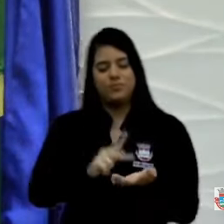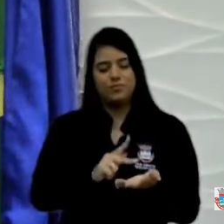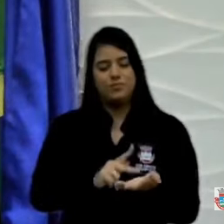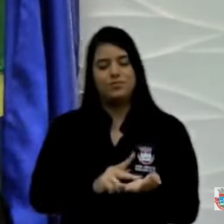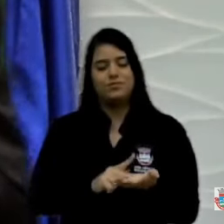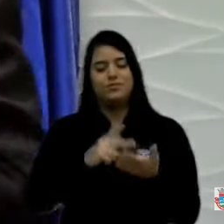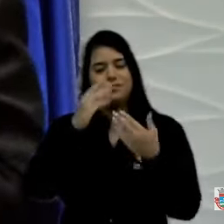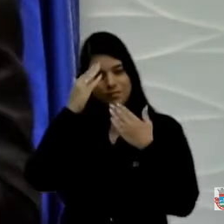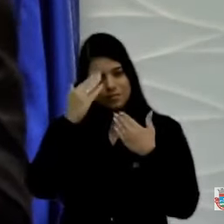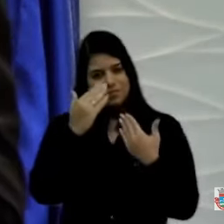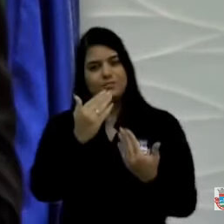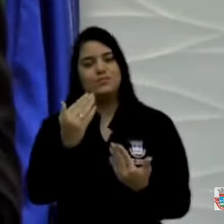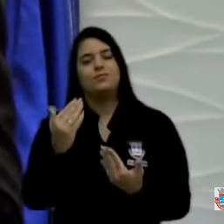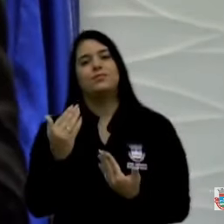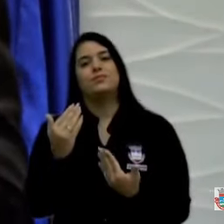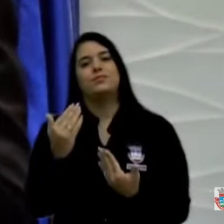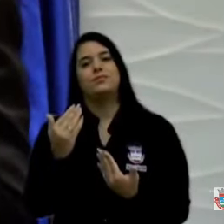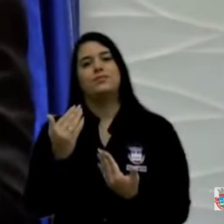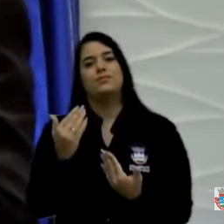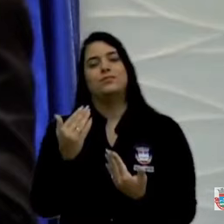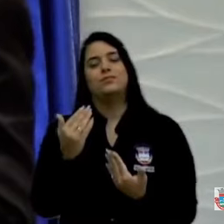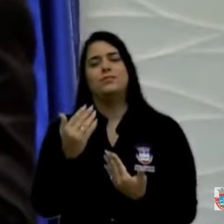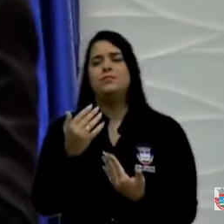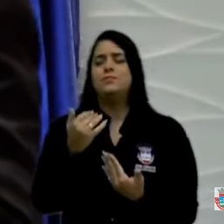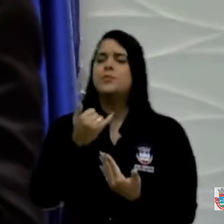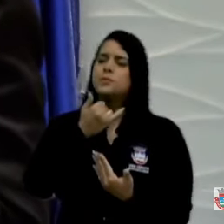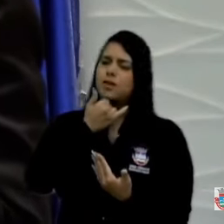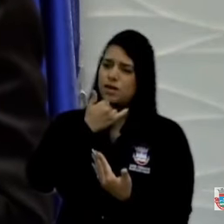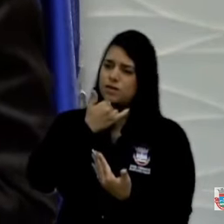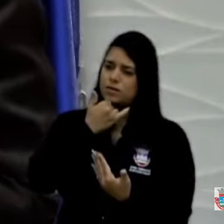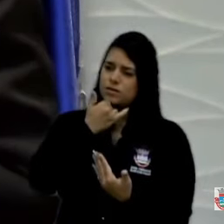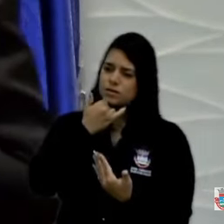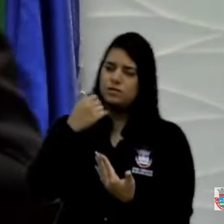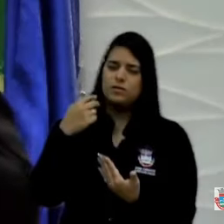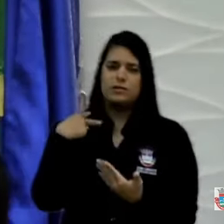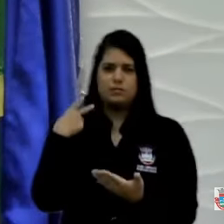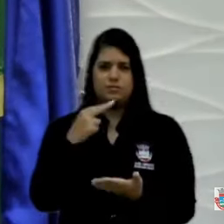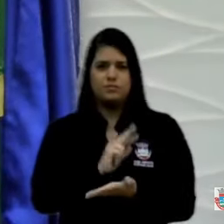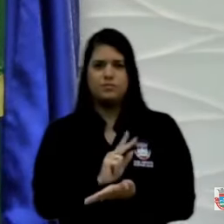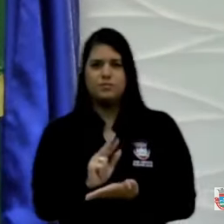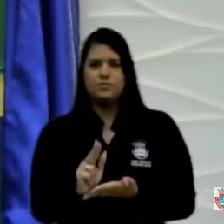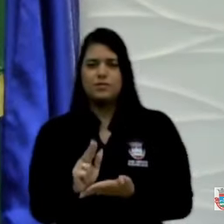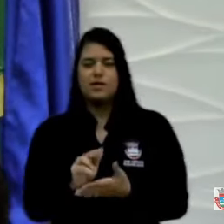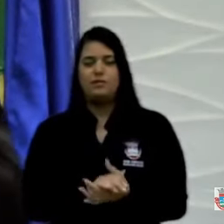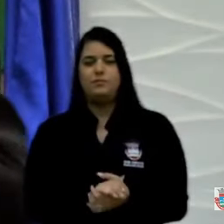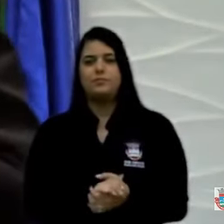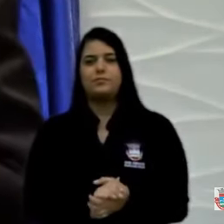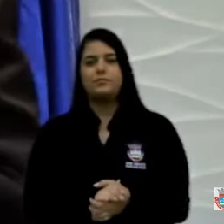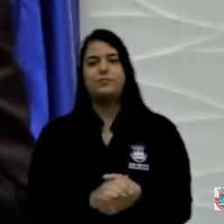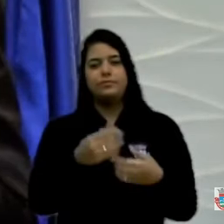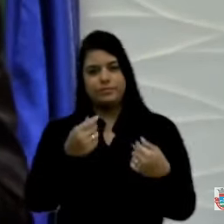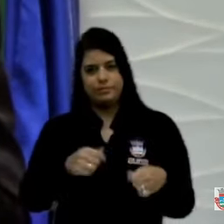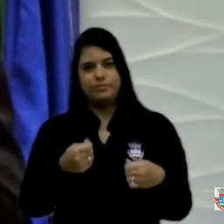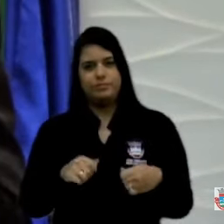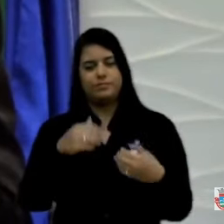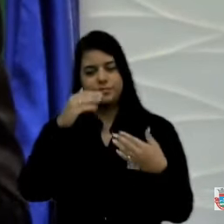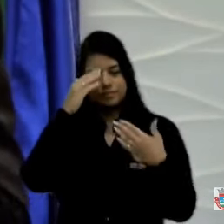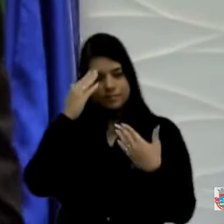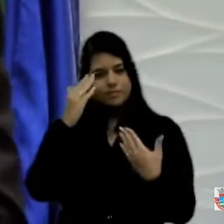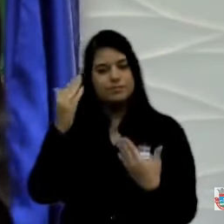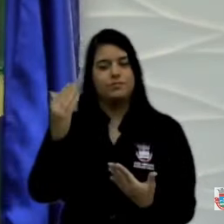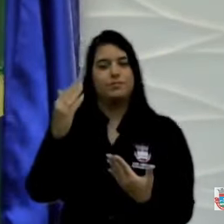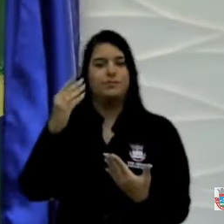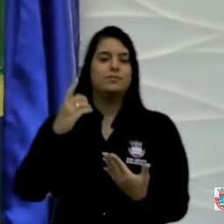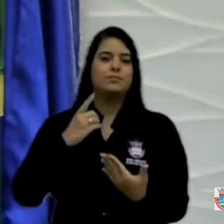quero agradecer, eu tenho que agradecer, me desculpem, vereadores da situação, mas eu tenho que agradecer